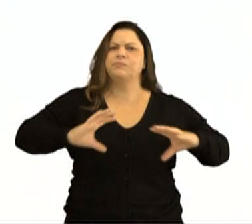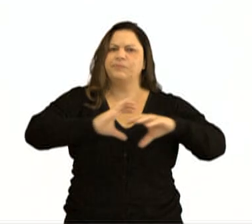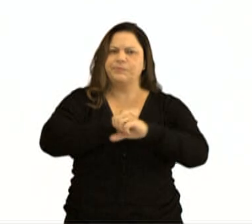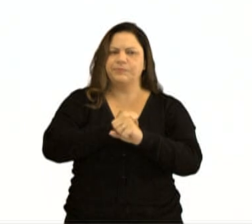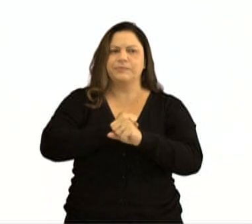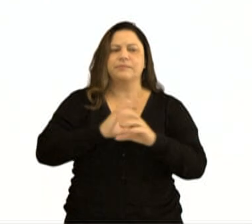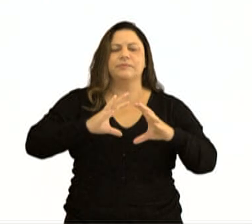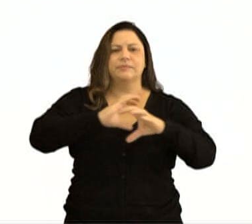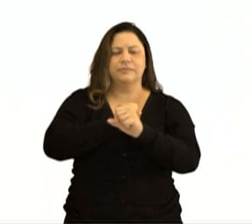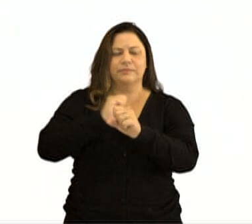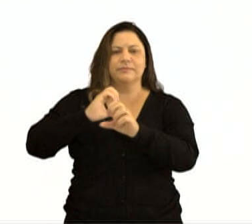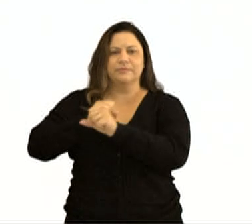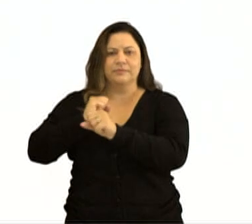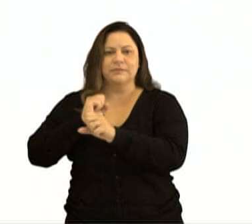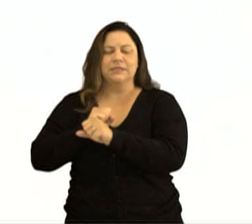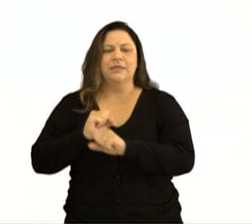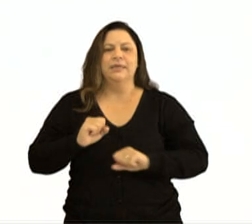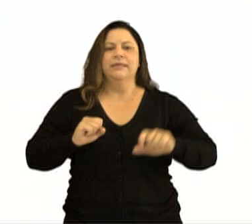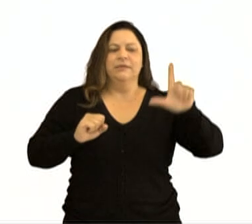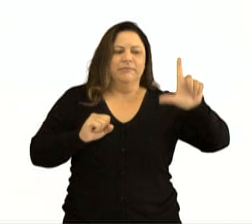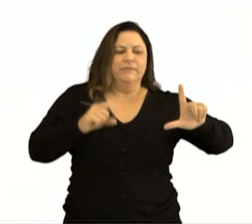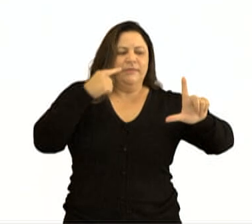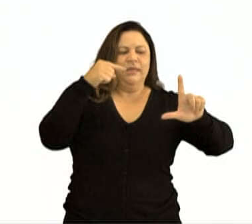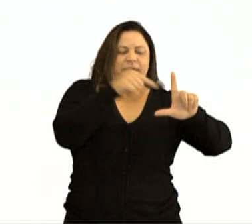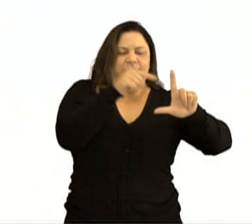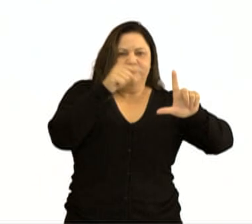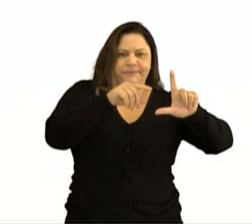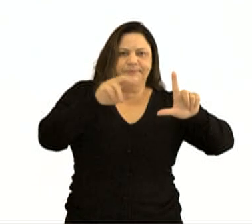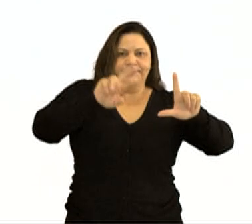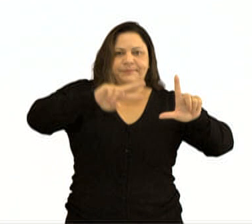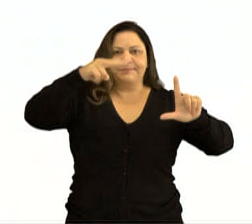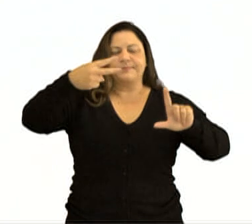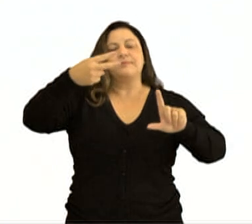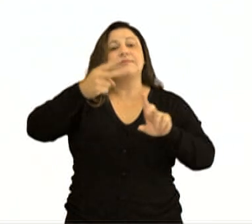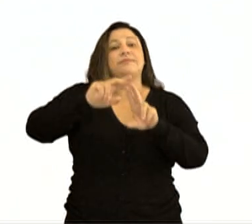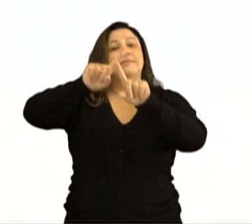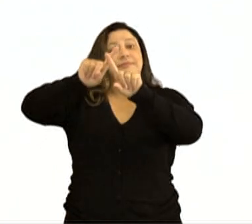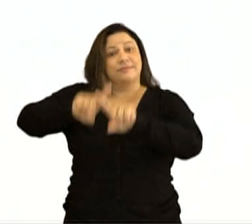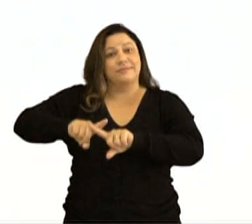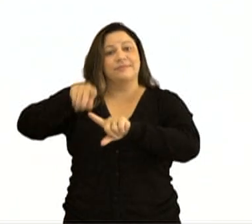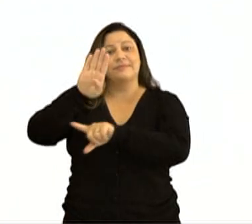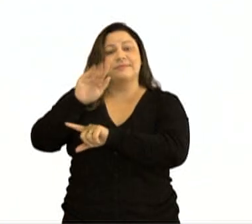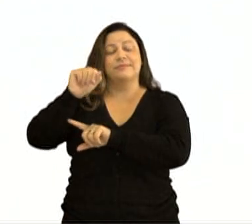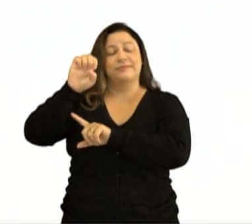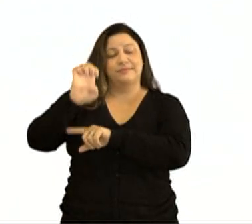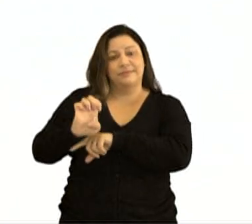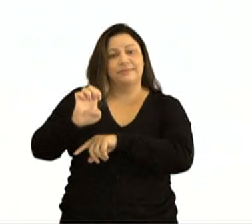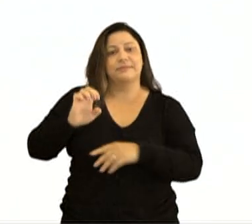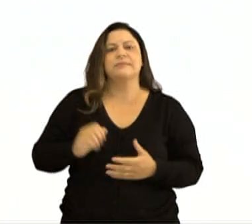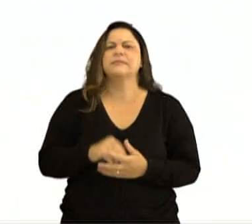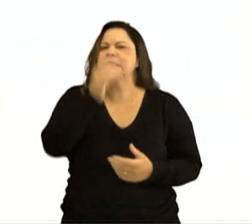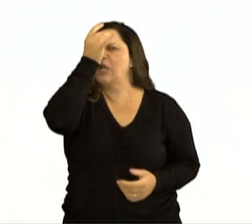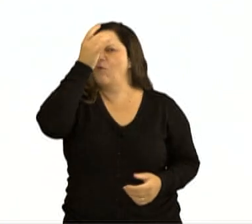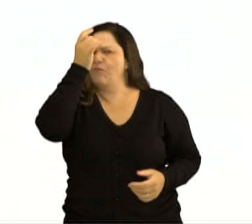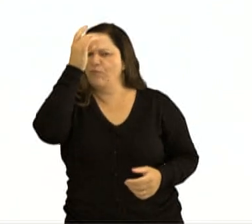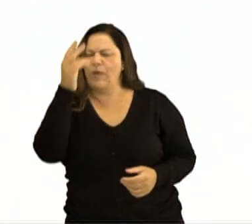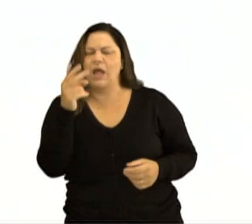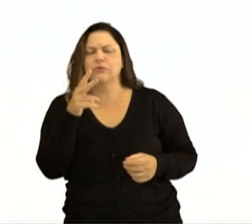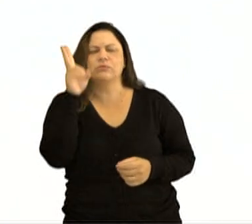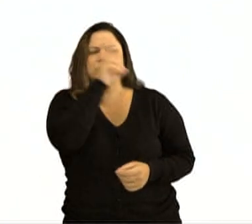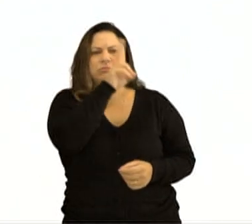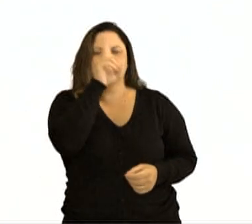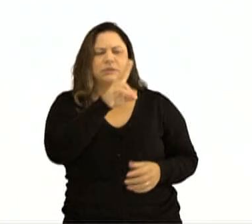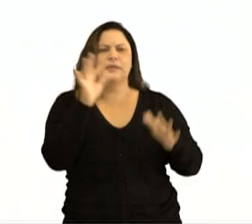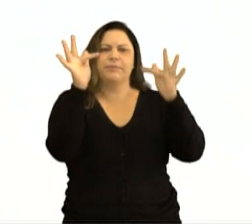vai ser a soma da área lateral mais duas vezes a área da base. Se eu tenho facilidade de lembrar a